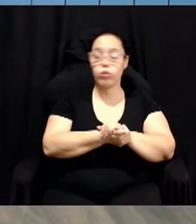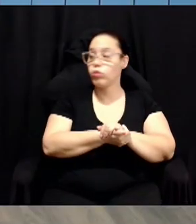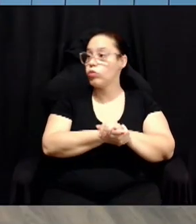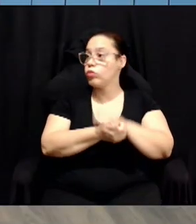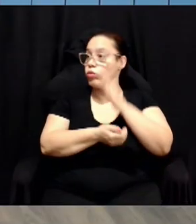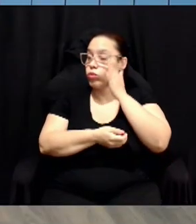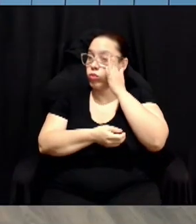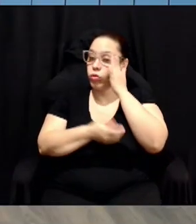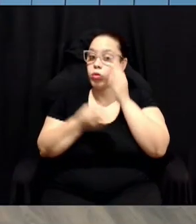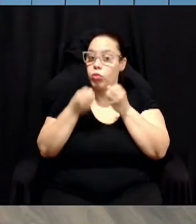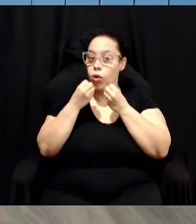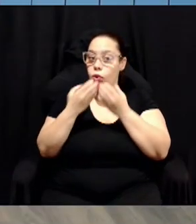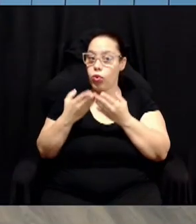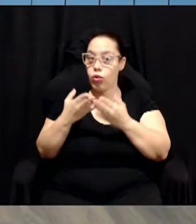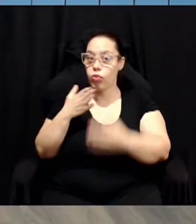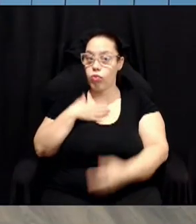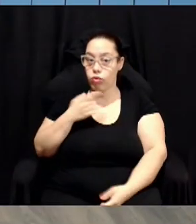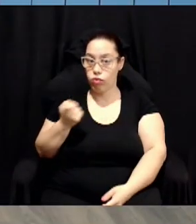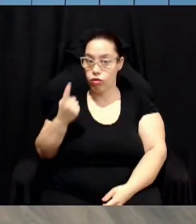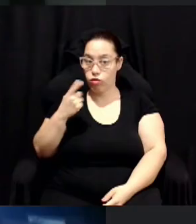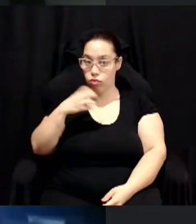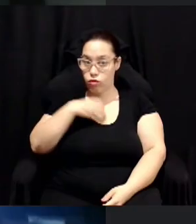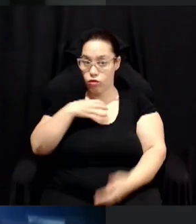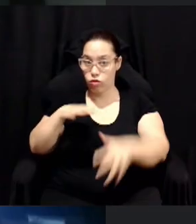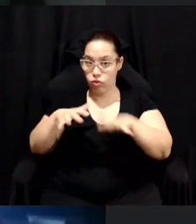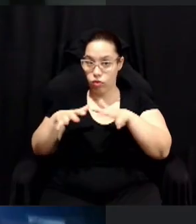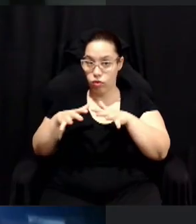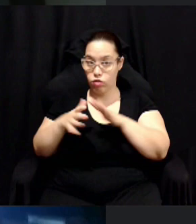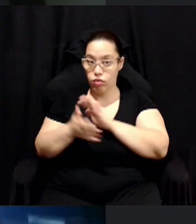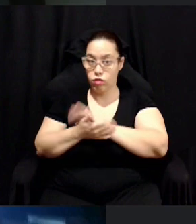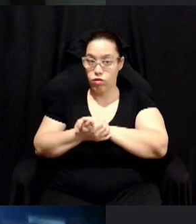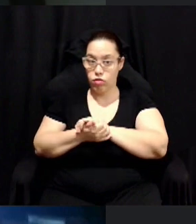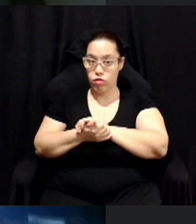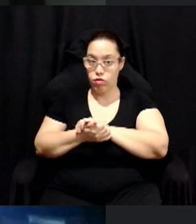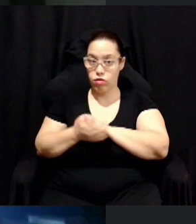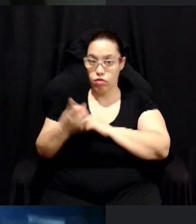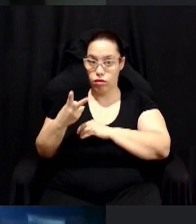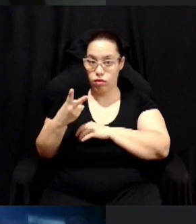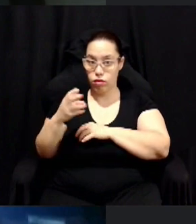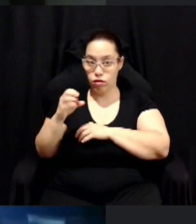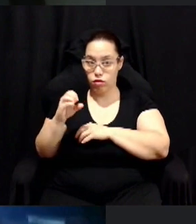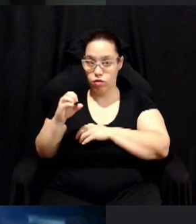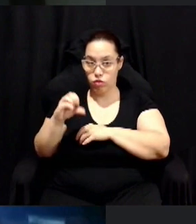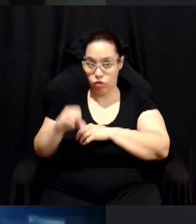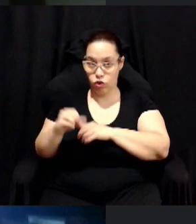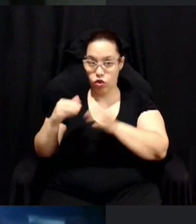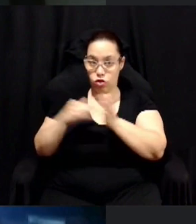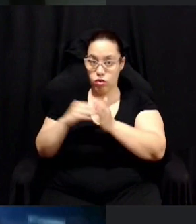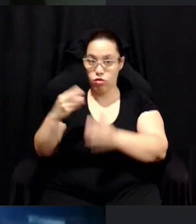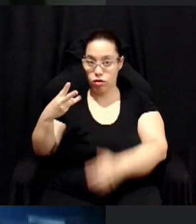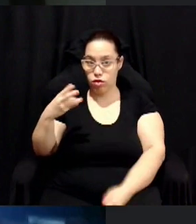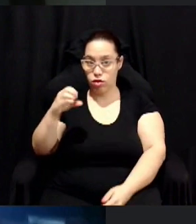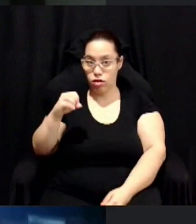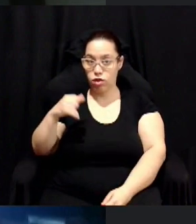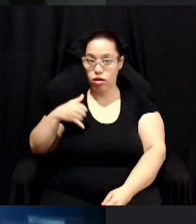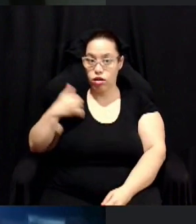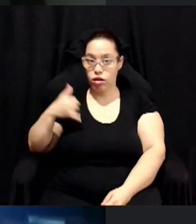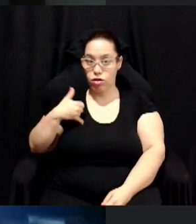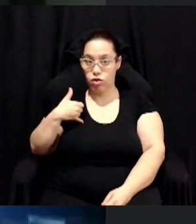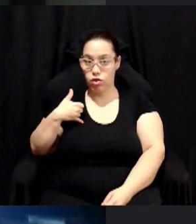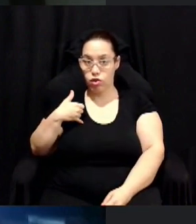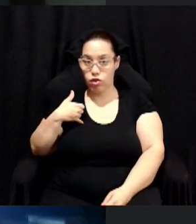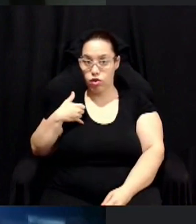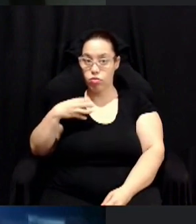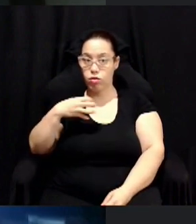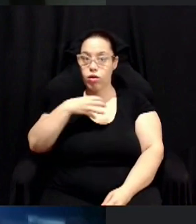Bom, os meus primeiros sintomas motores começaram de 29 para 30 anos. Só que devido à minha idade e os meus sintomas,